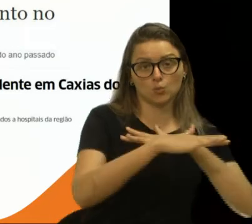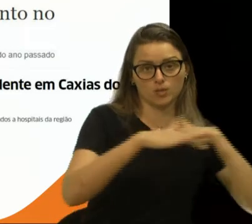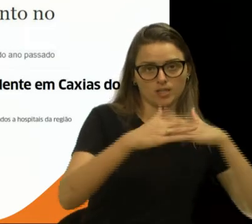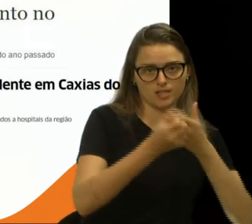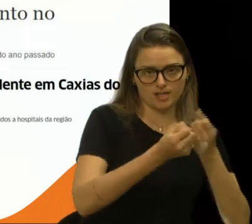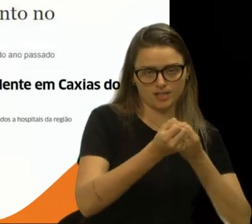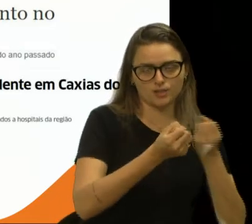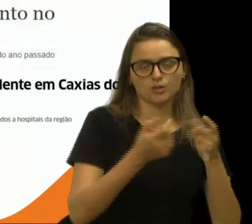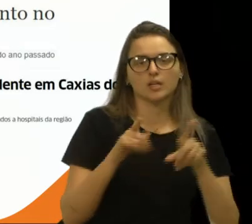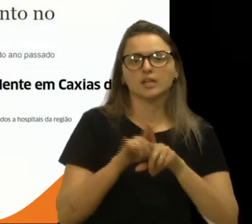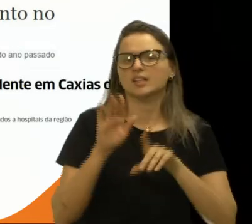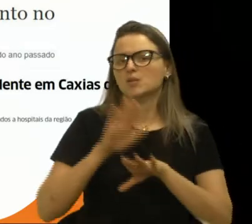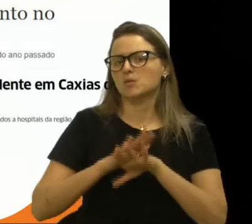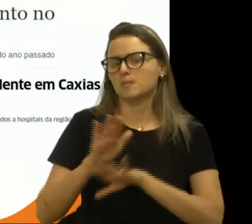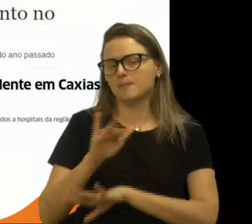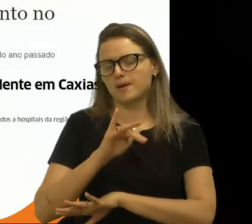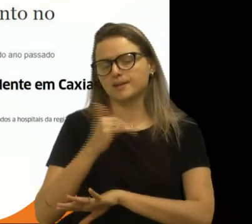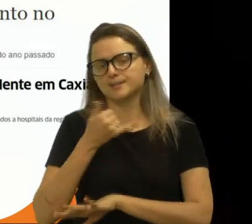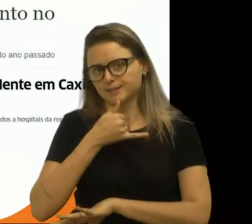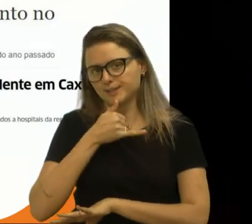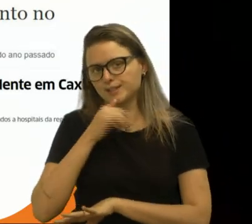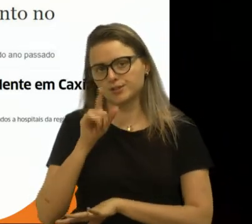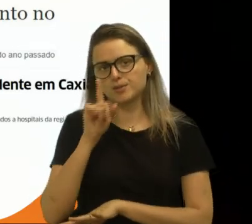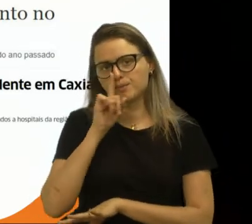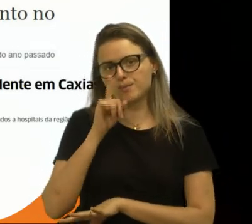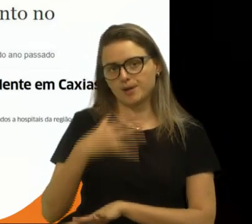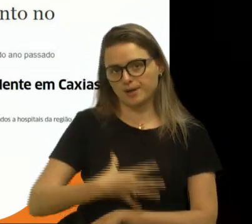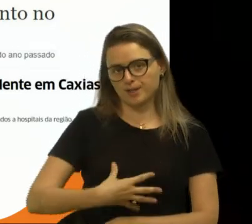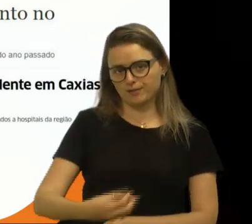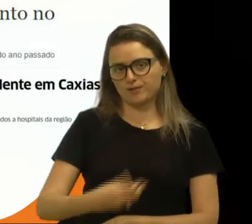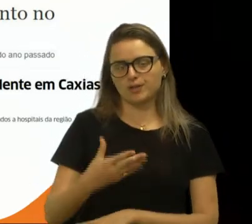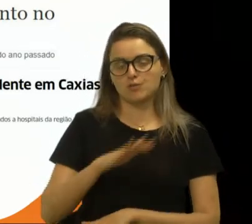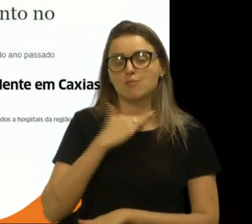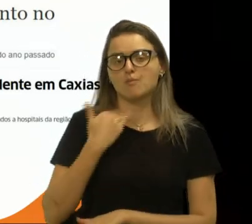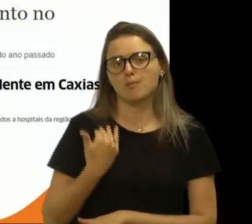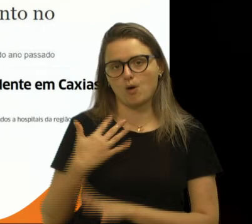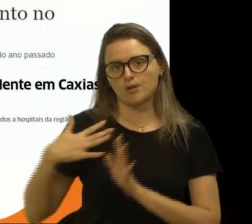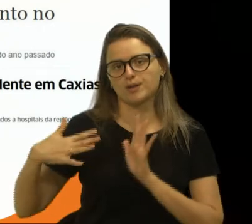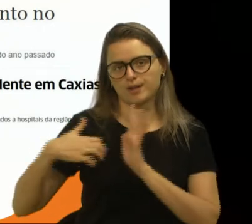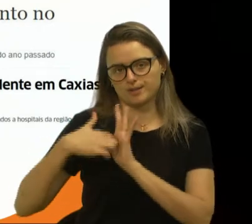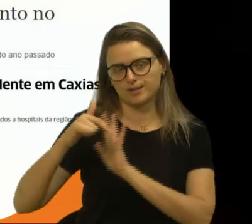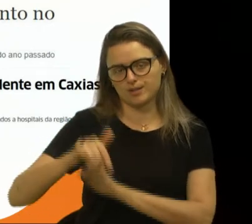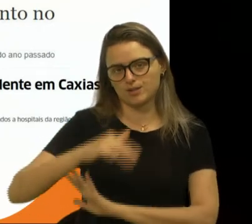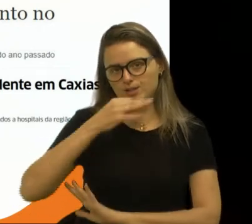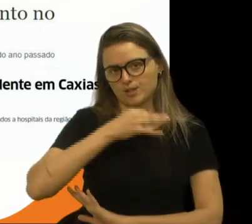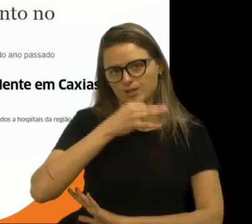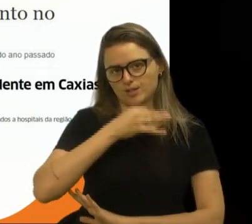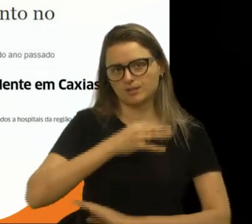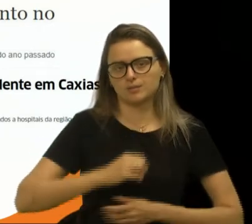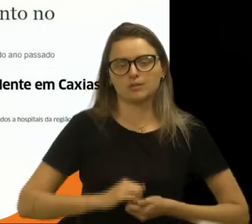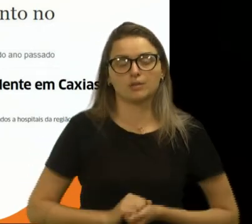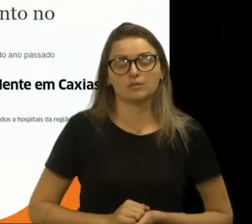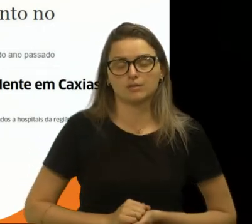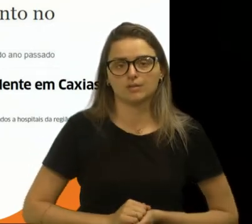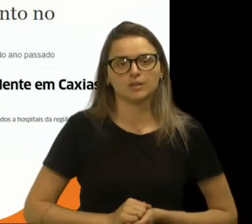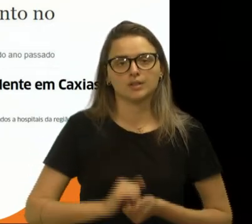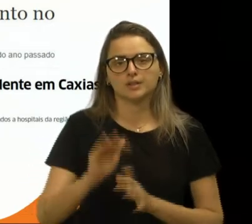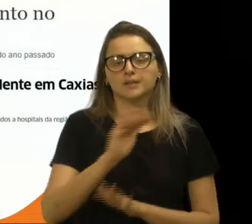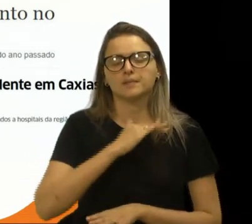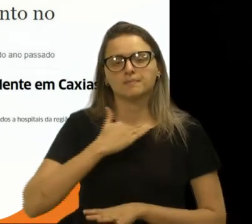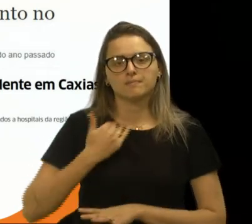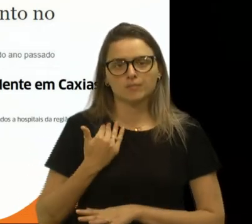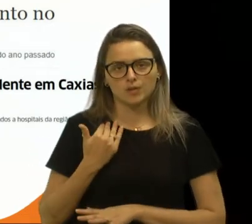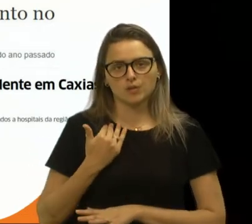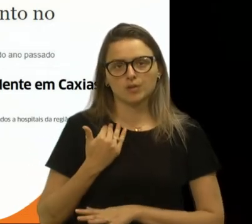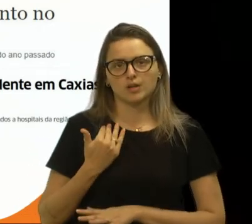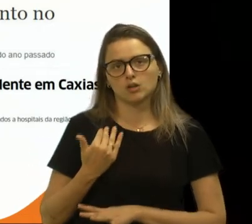e muito triste também, mãe e filho morrem em acidente em Caxias do Sul, que acabou envolvendo, inclusive, um